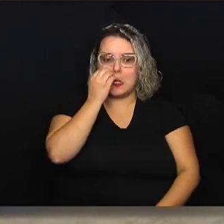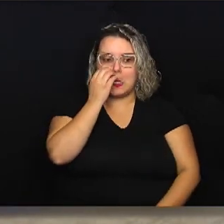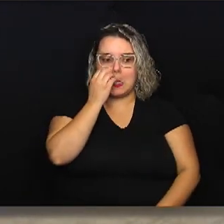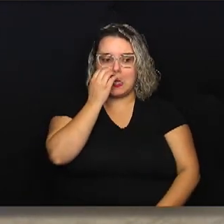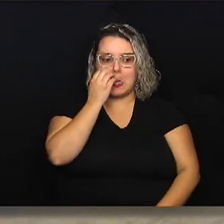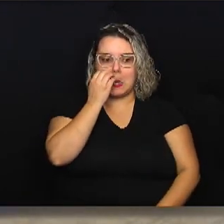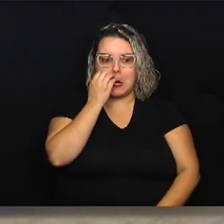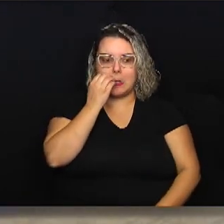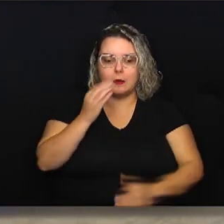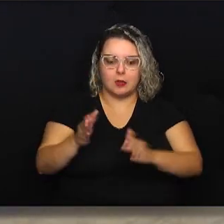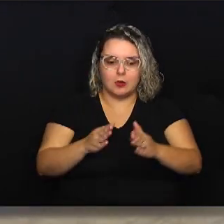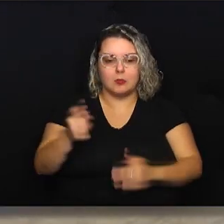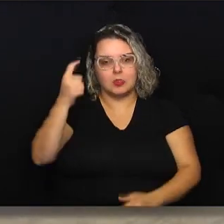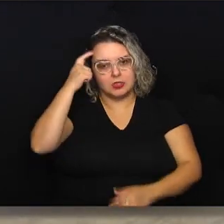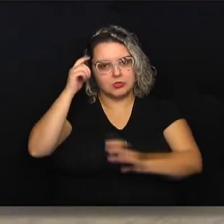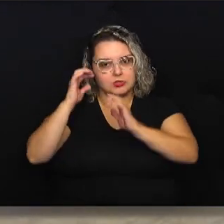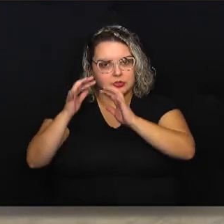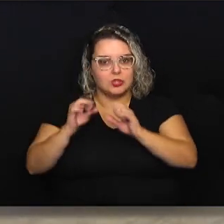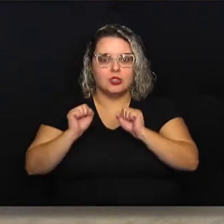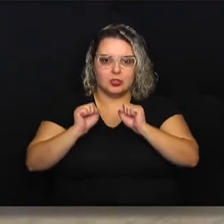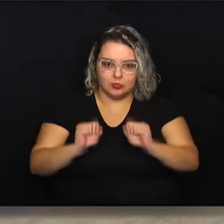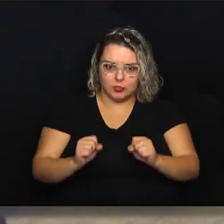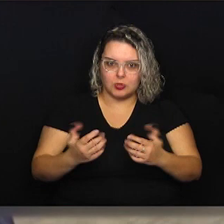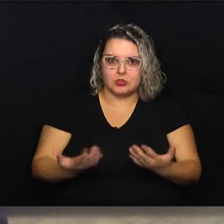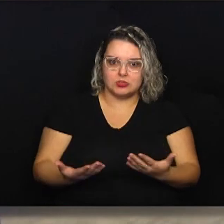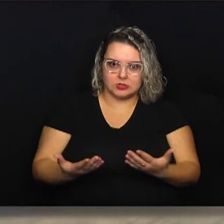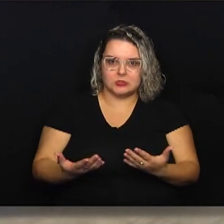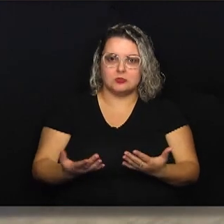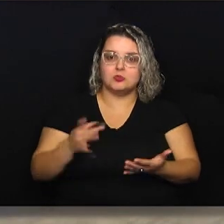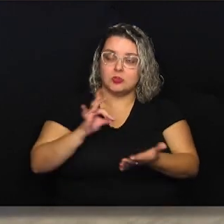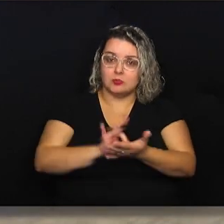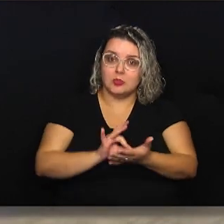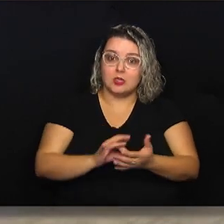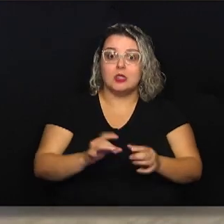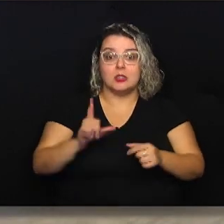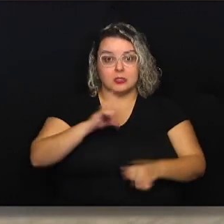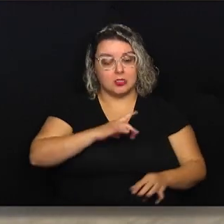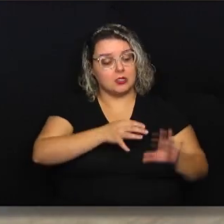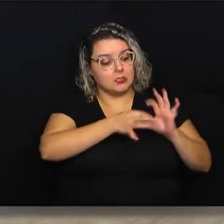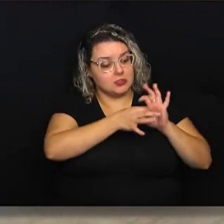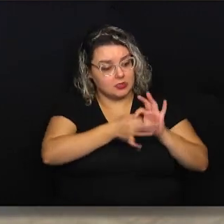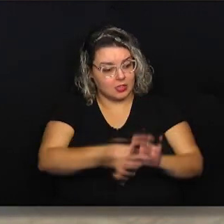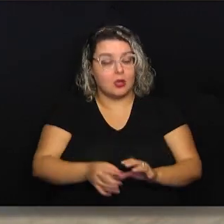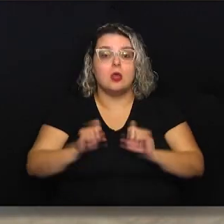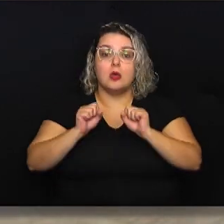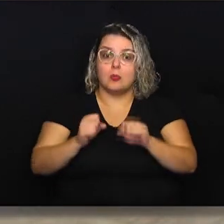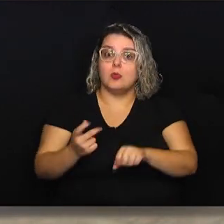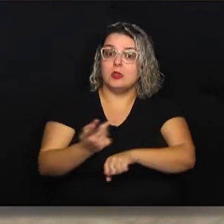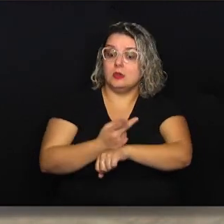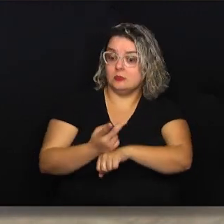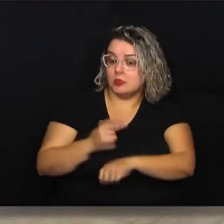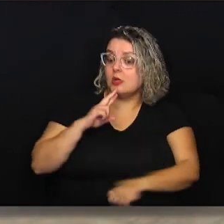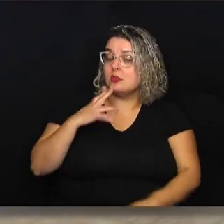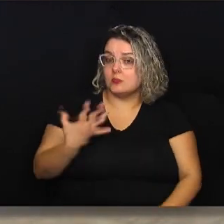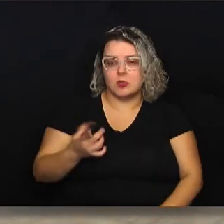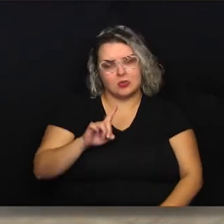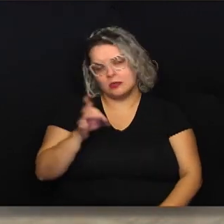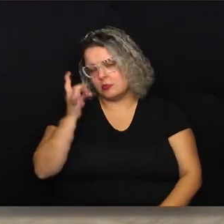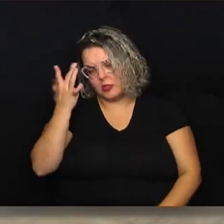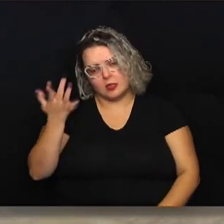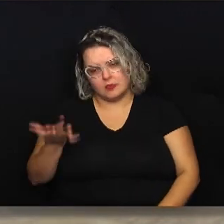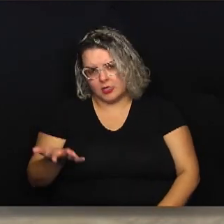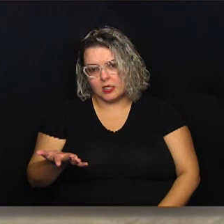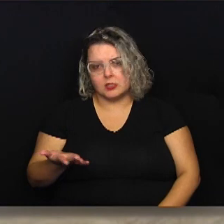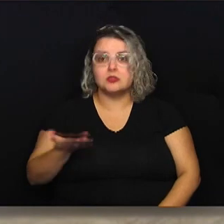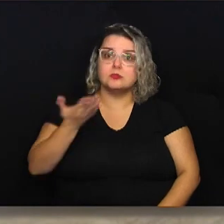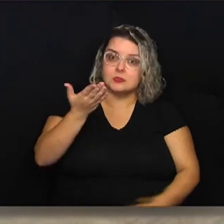de reflexão para que a gente possa realmente ter esse contexto todo e poder buscar essas soluções que não são fáceis, né? Então você